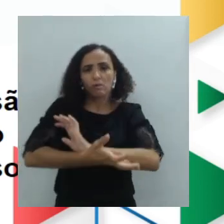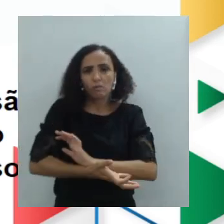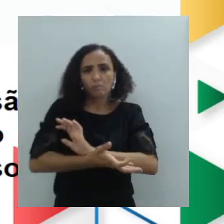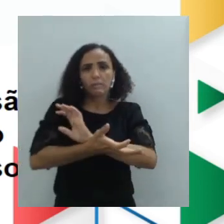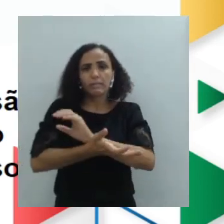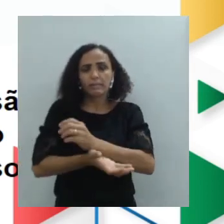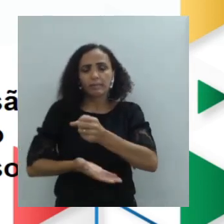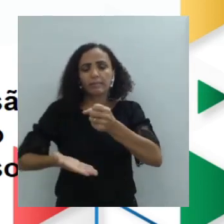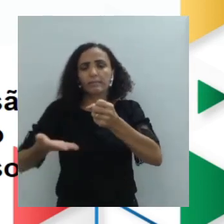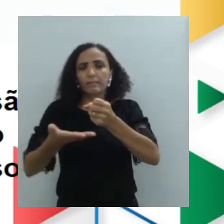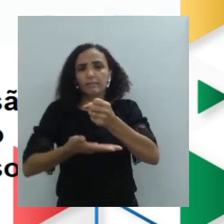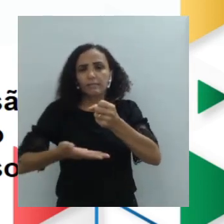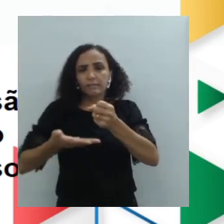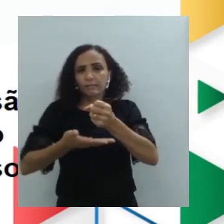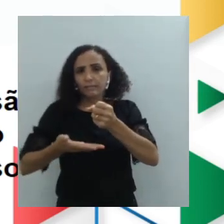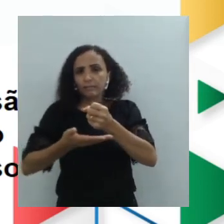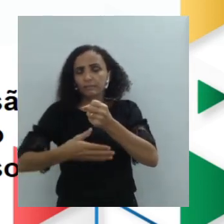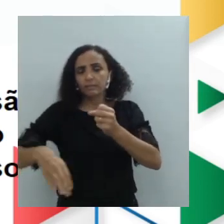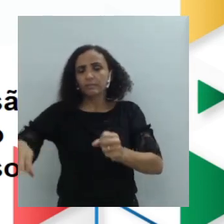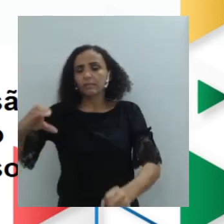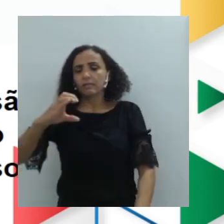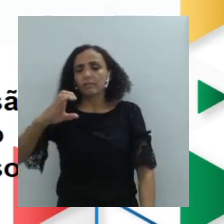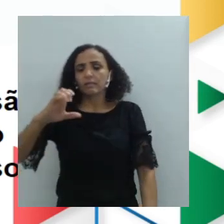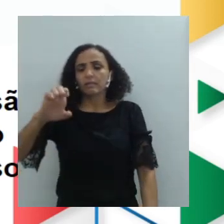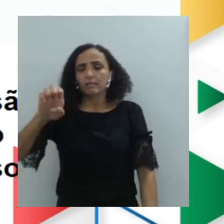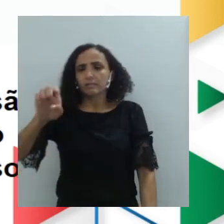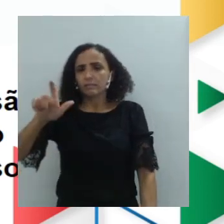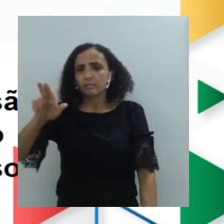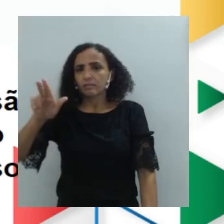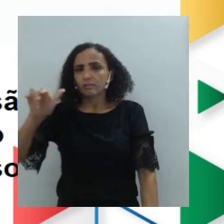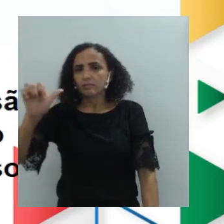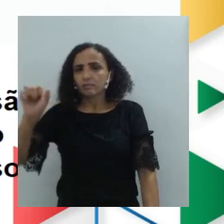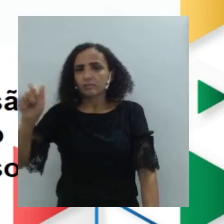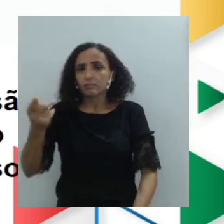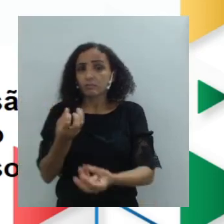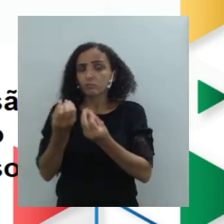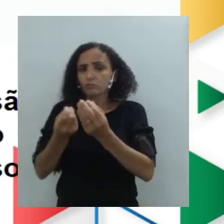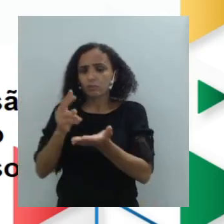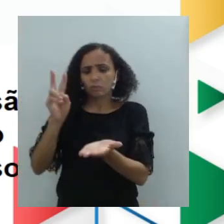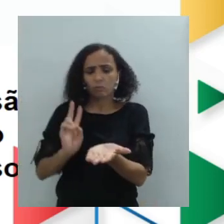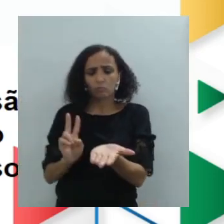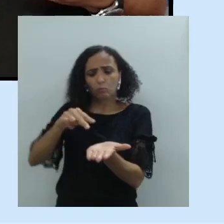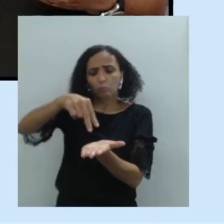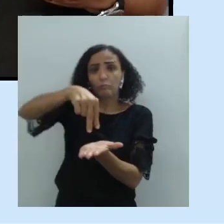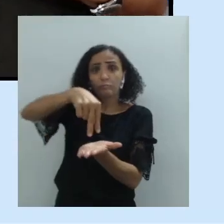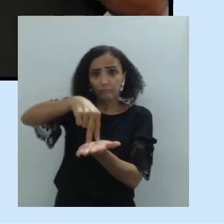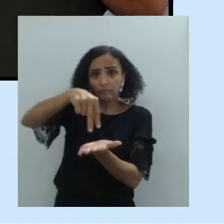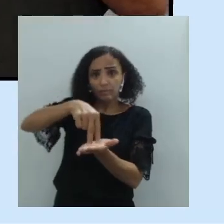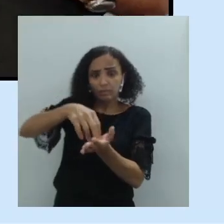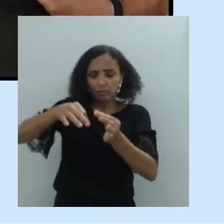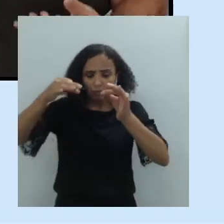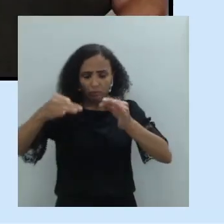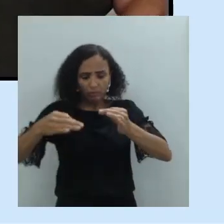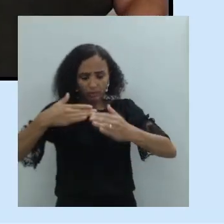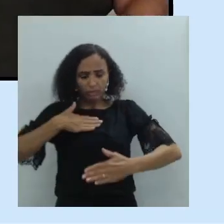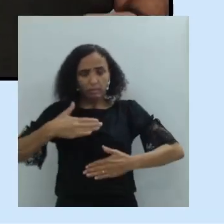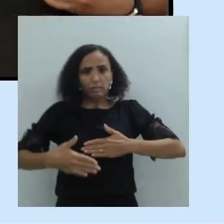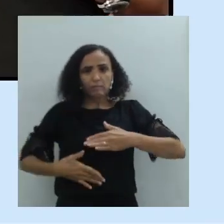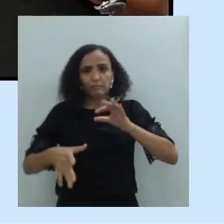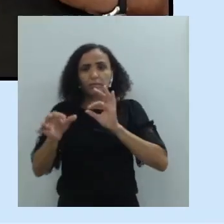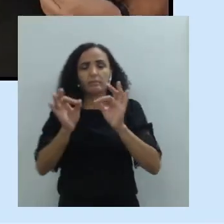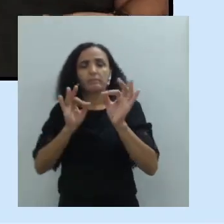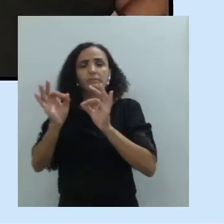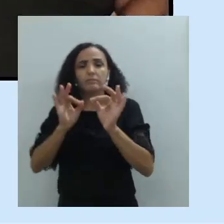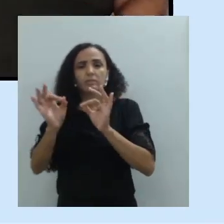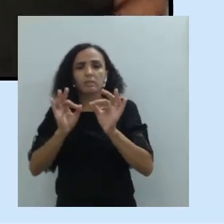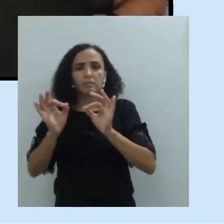da célula, do organismo, tá certo? Nós ficamos em pé justamente por causa da parte óssea, do